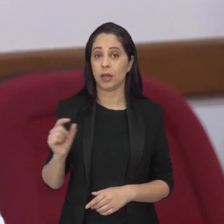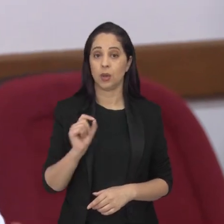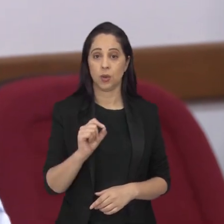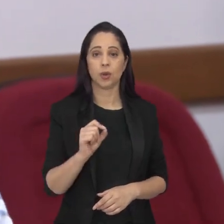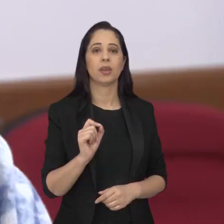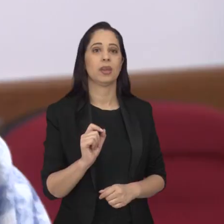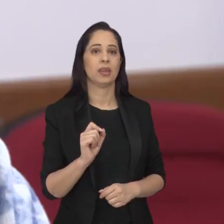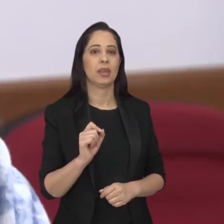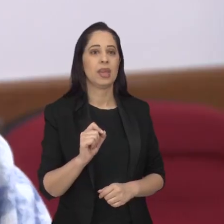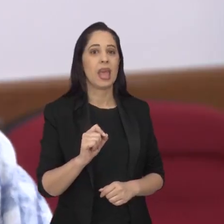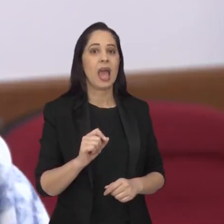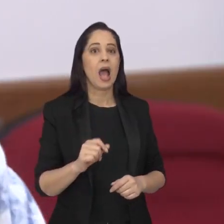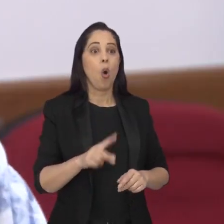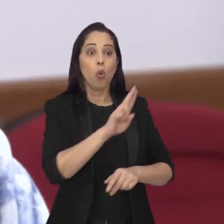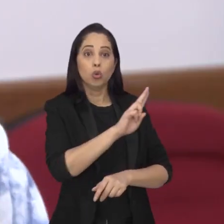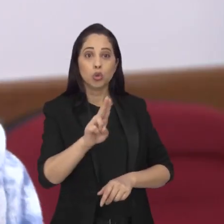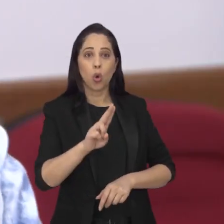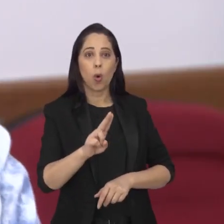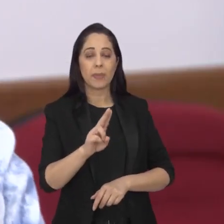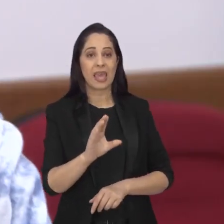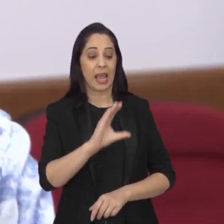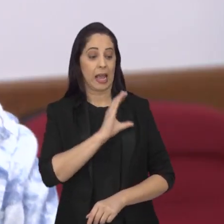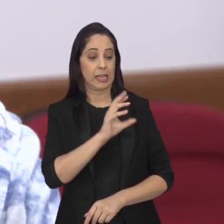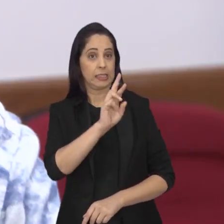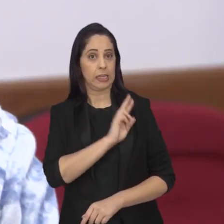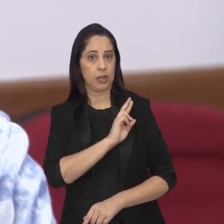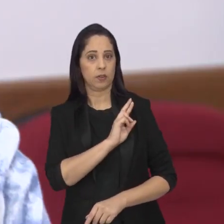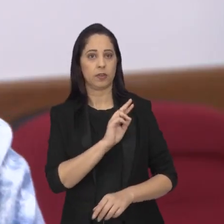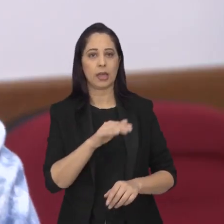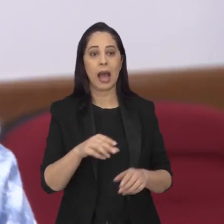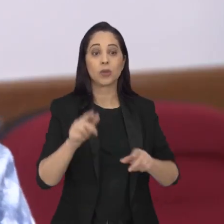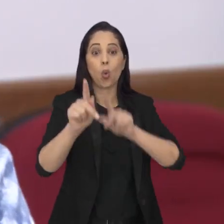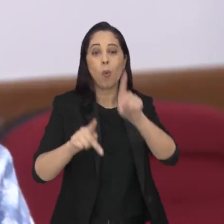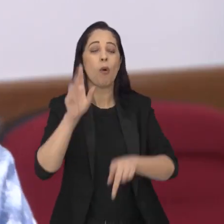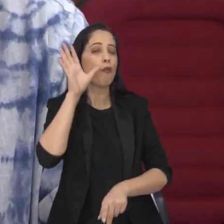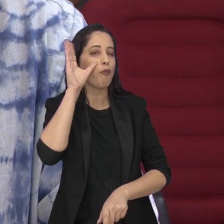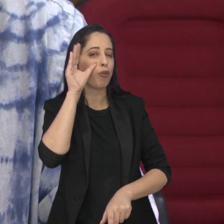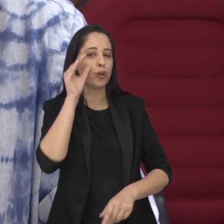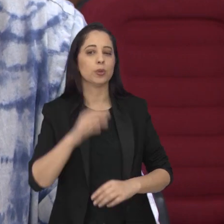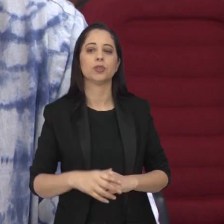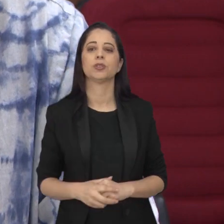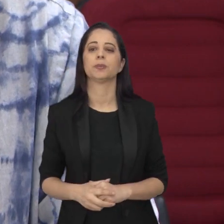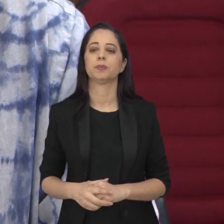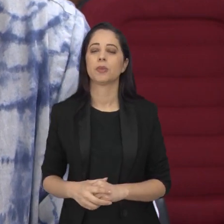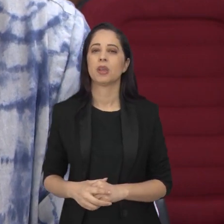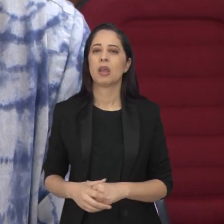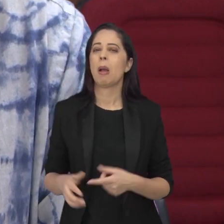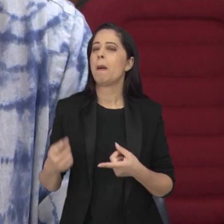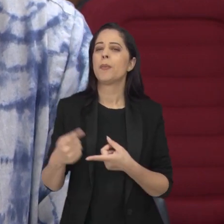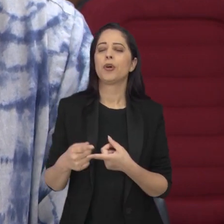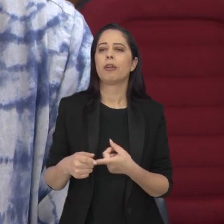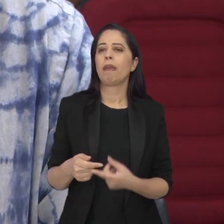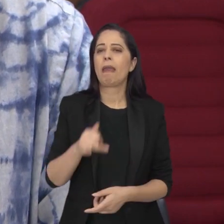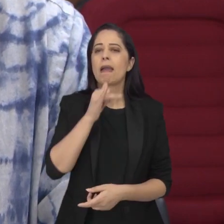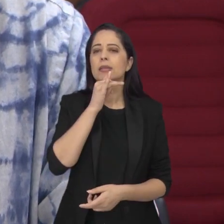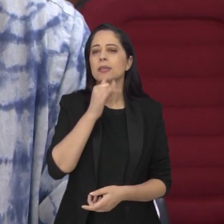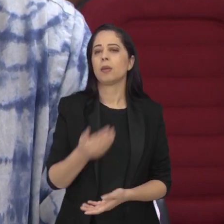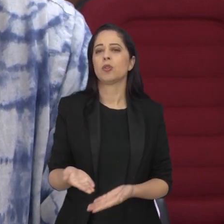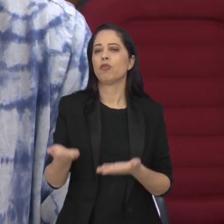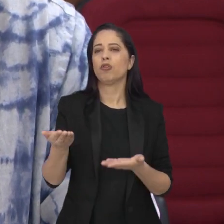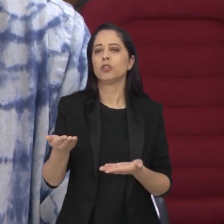da população e serve de incentivo para novos autores joseenses. Você só vai conseguir se